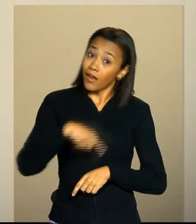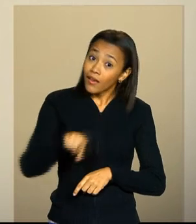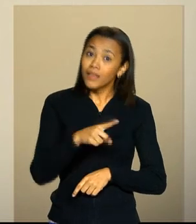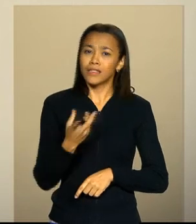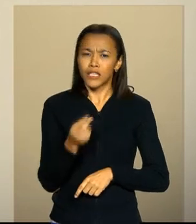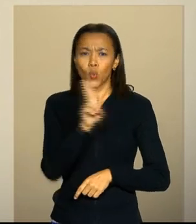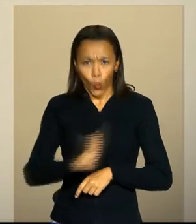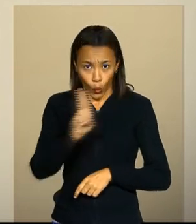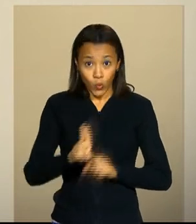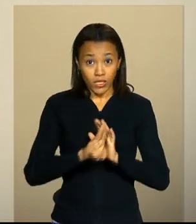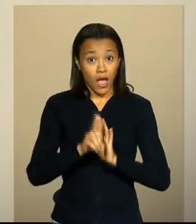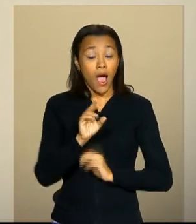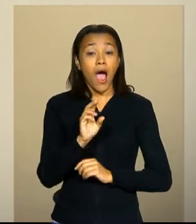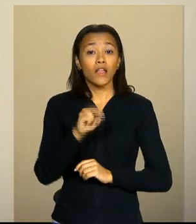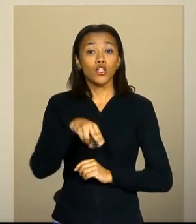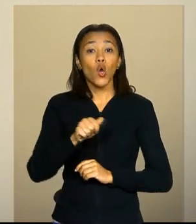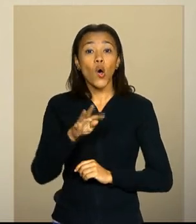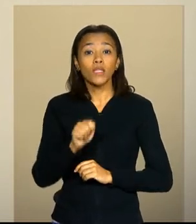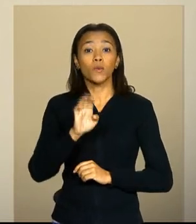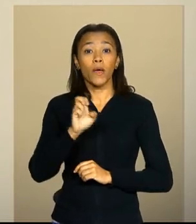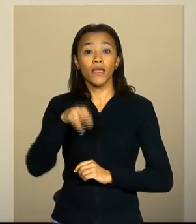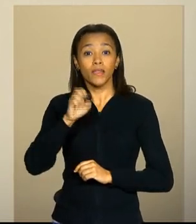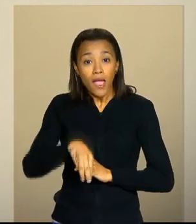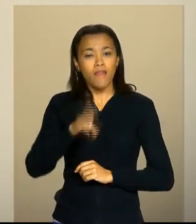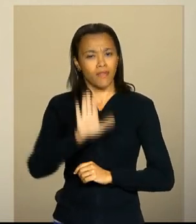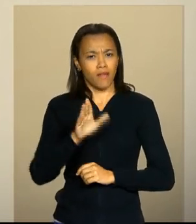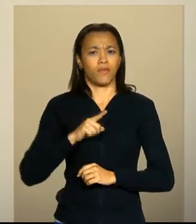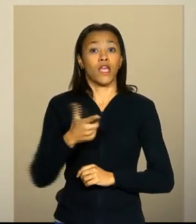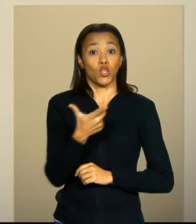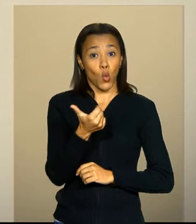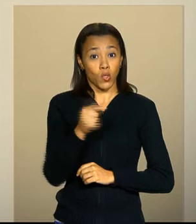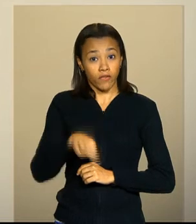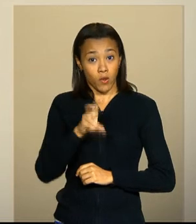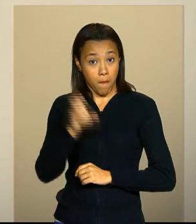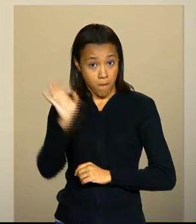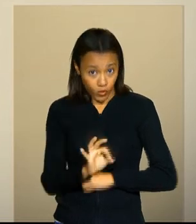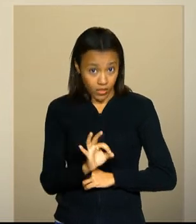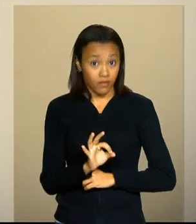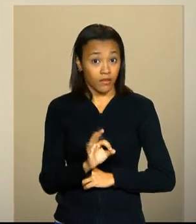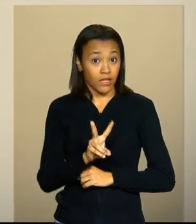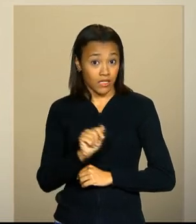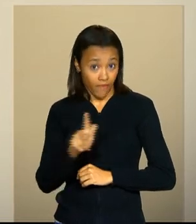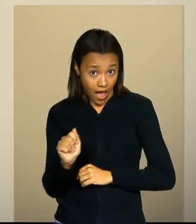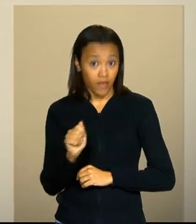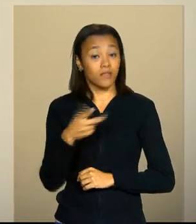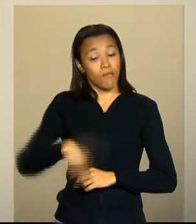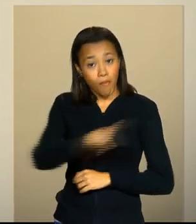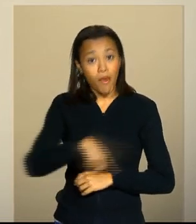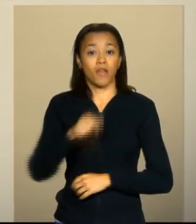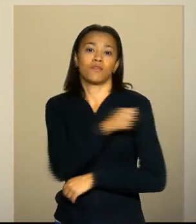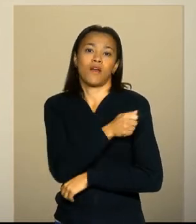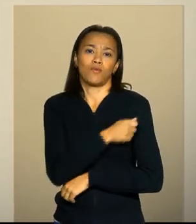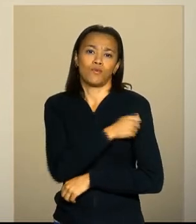Luciano que utiliza a nota do ENEM já deve reservar 12 e meio por cento das vagas para os alunos